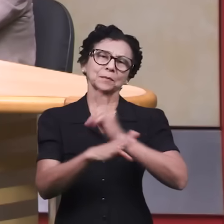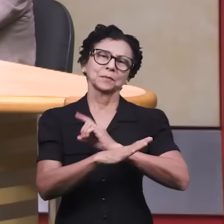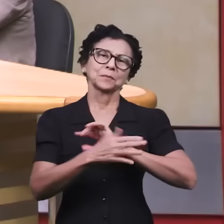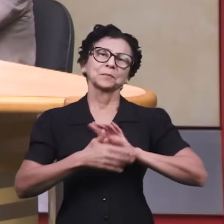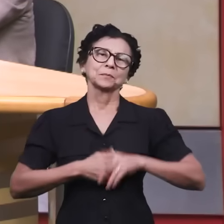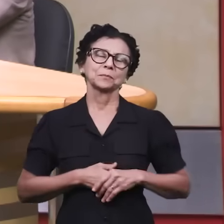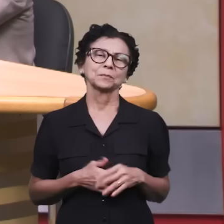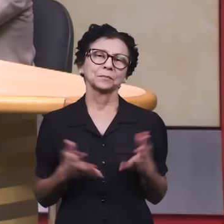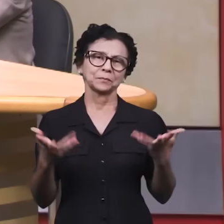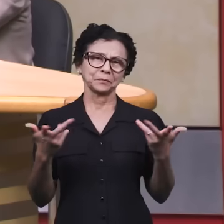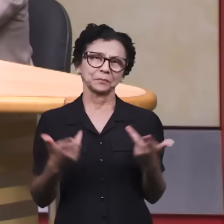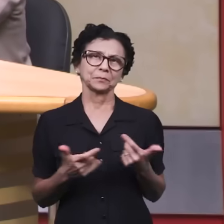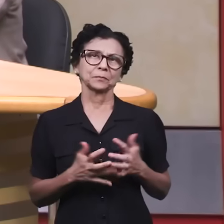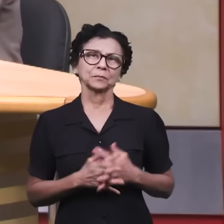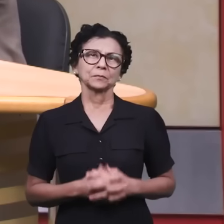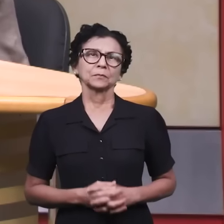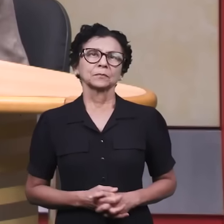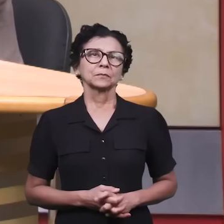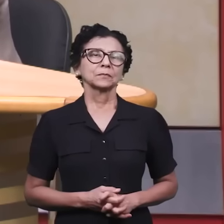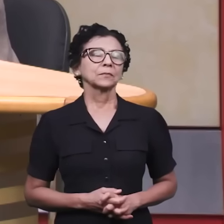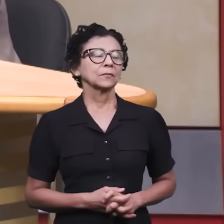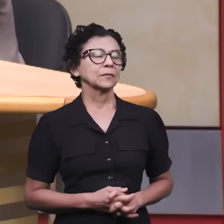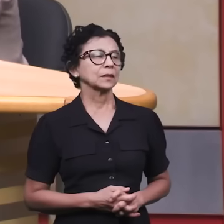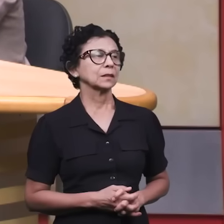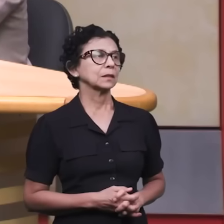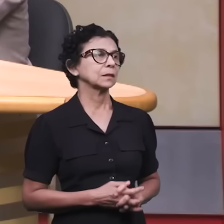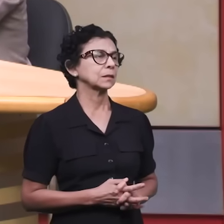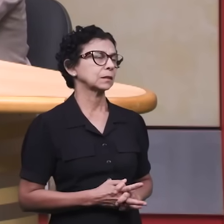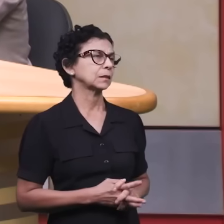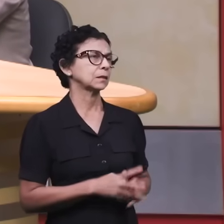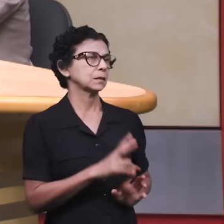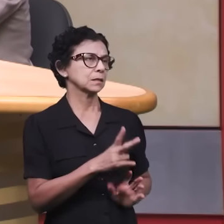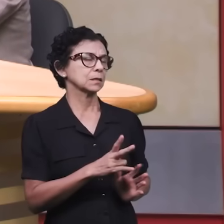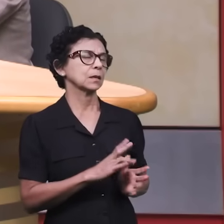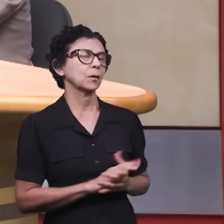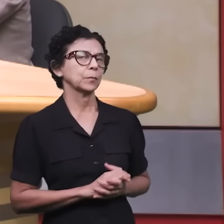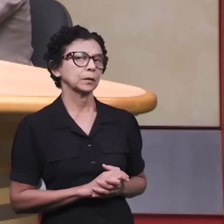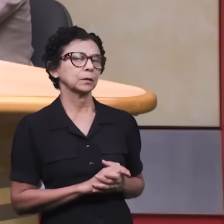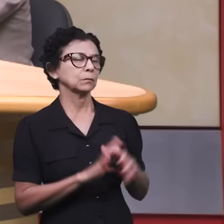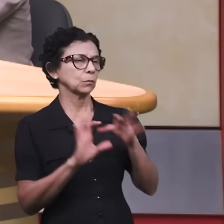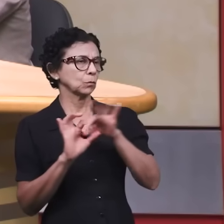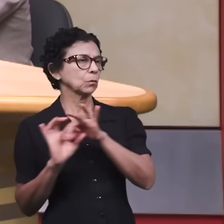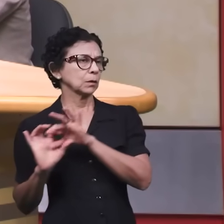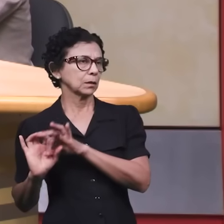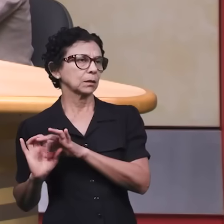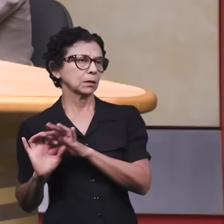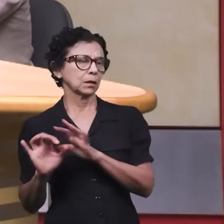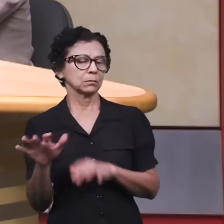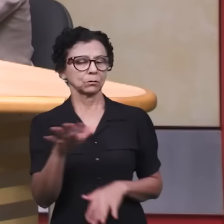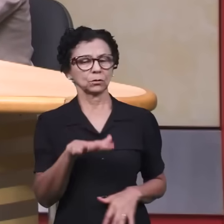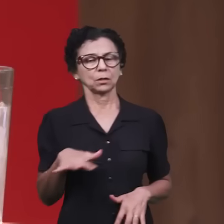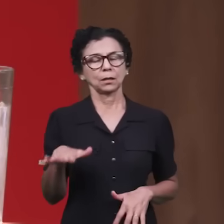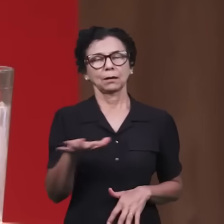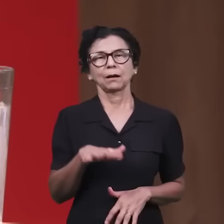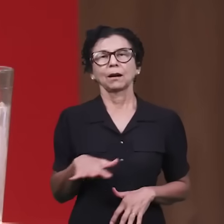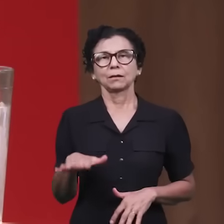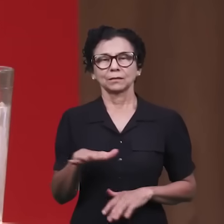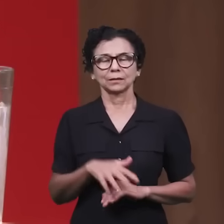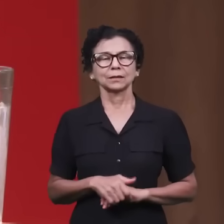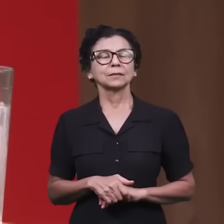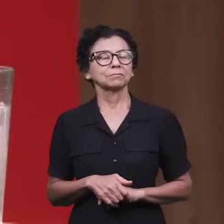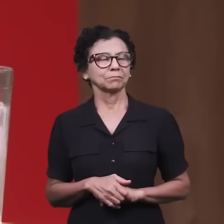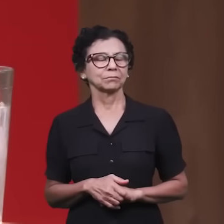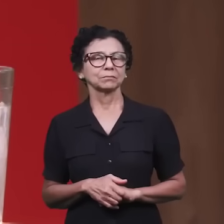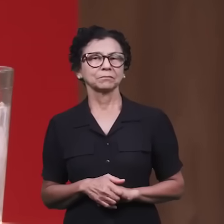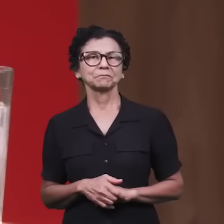escola bíblica. Isso tem sido uma coisa extraordinária. E sempre, né, Gil? Sempre dentro dos assuntos, o assunto que é geral